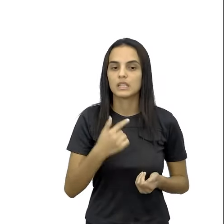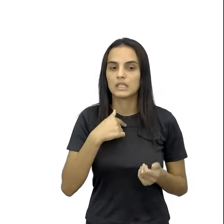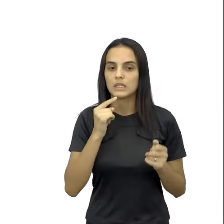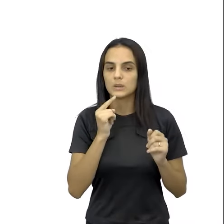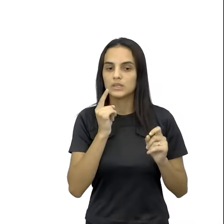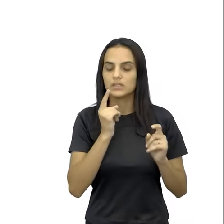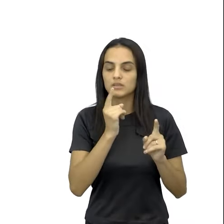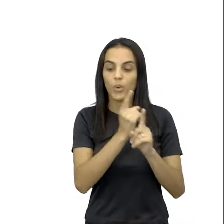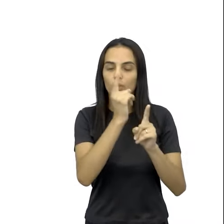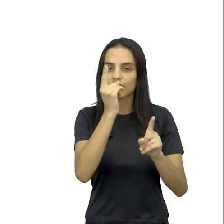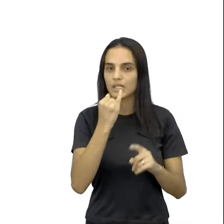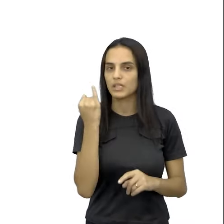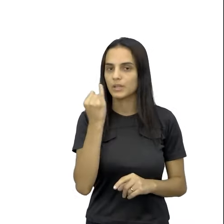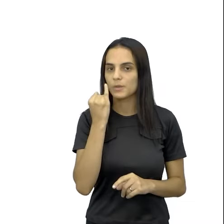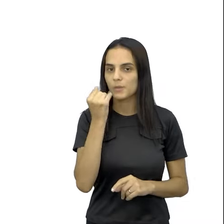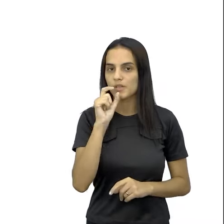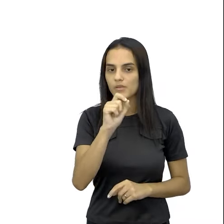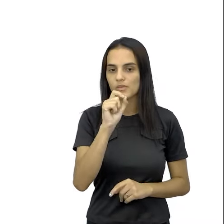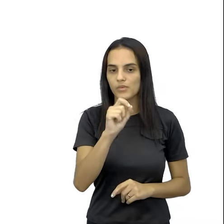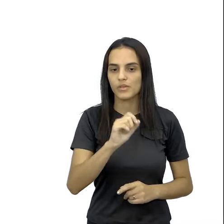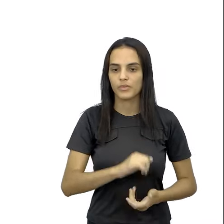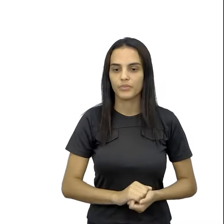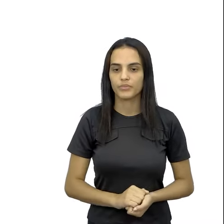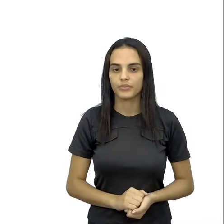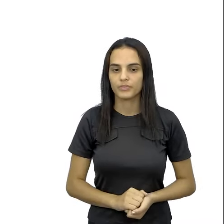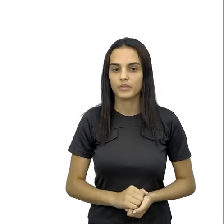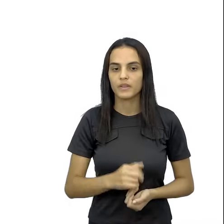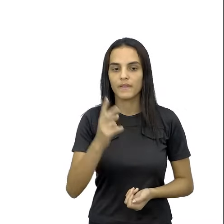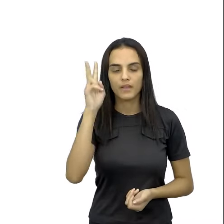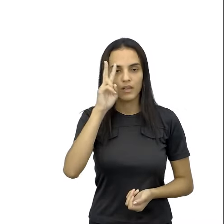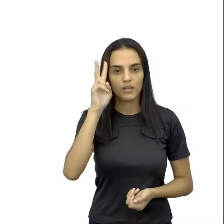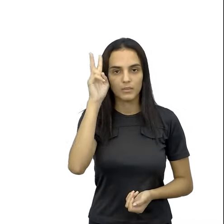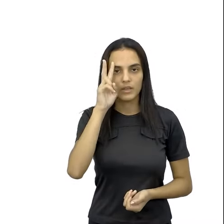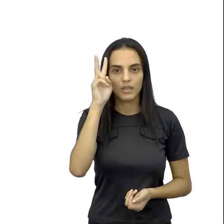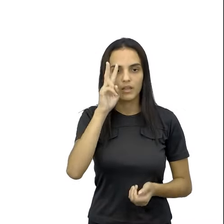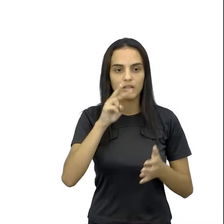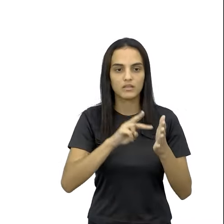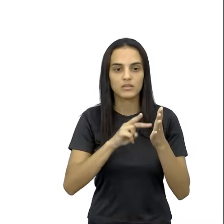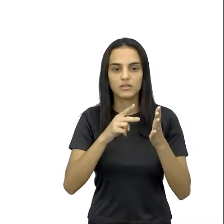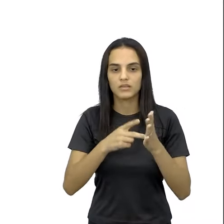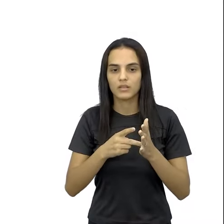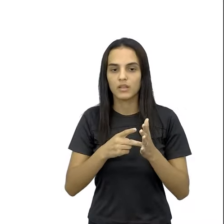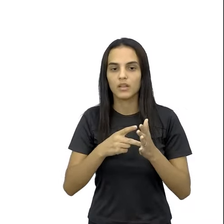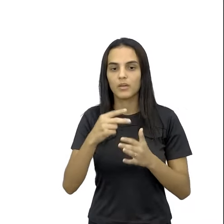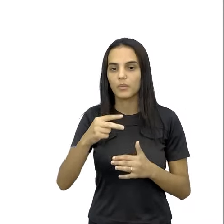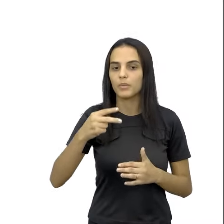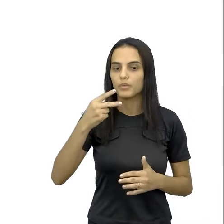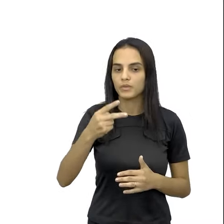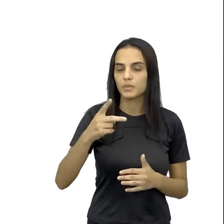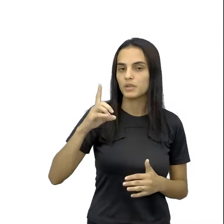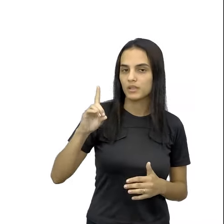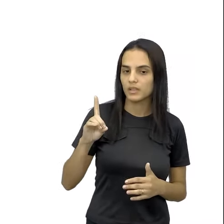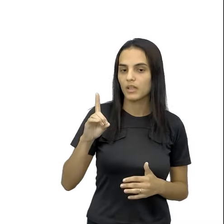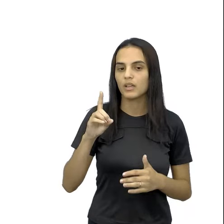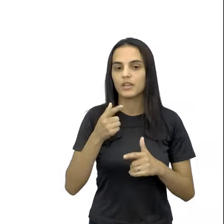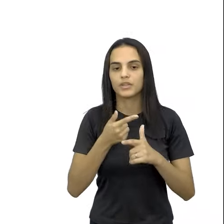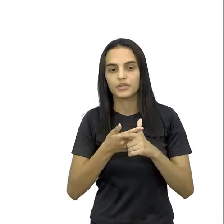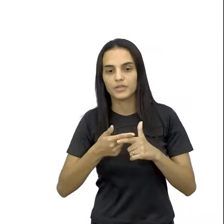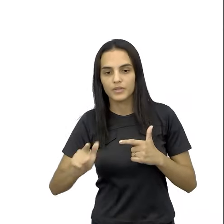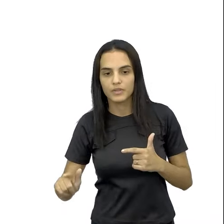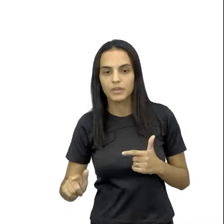destaquei de importante nessa parte? Recordar significados de múltiplo de,